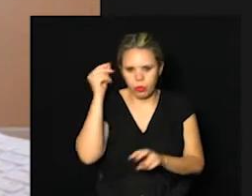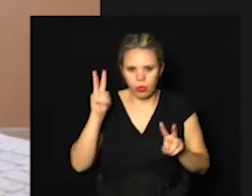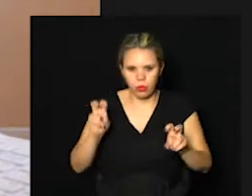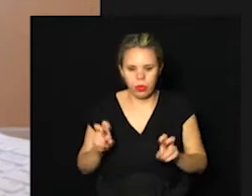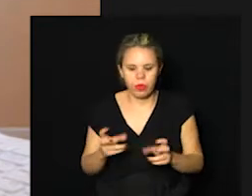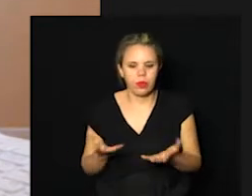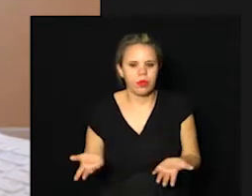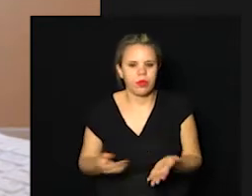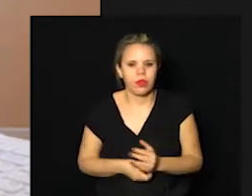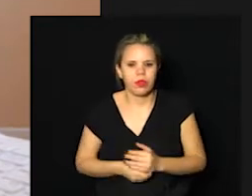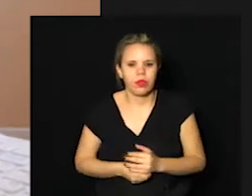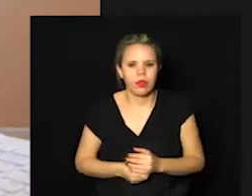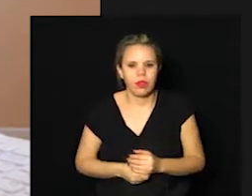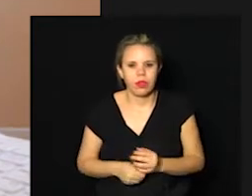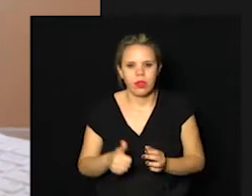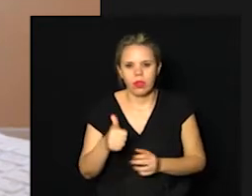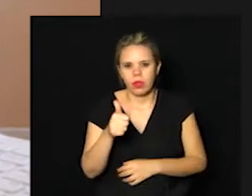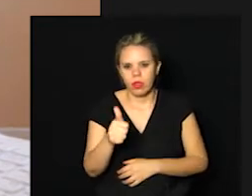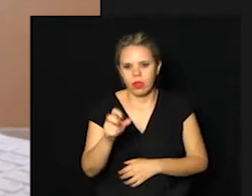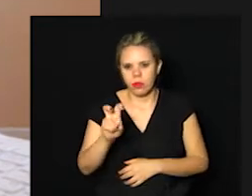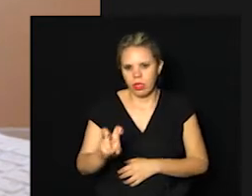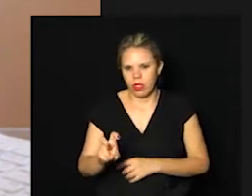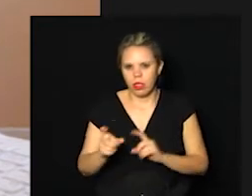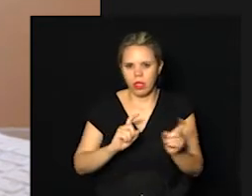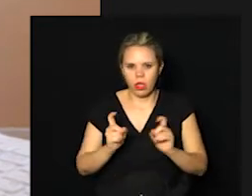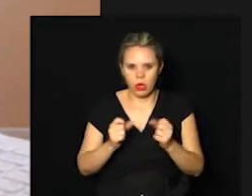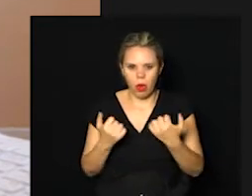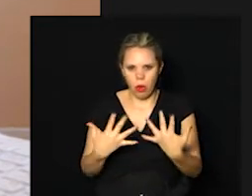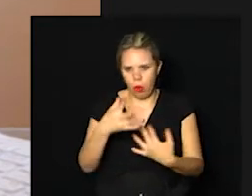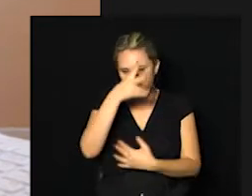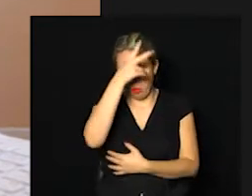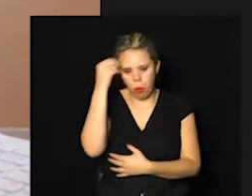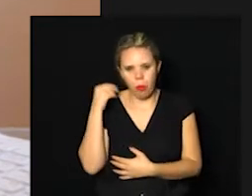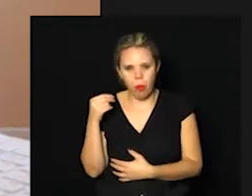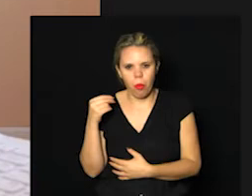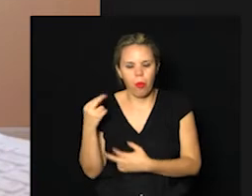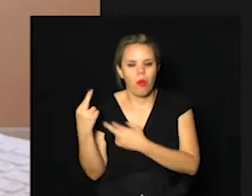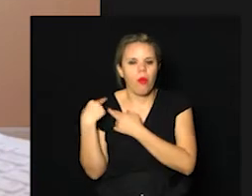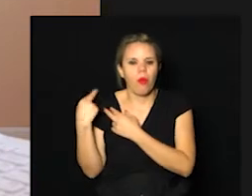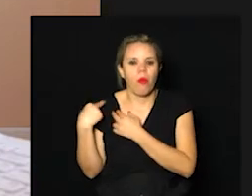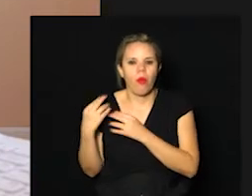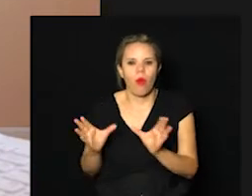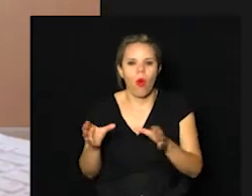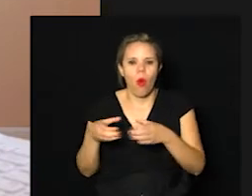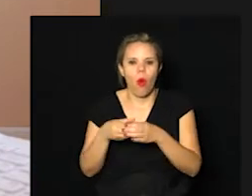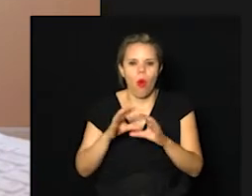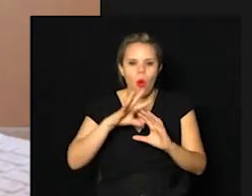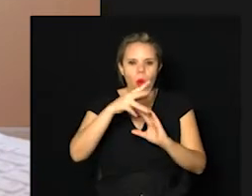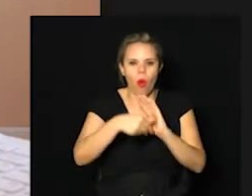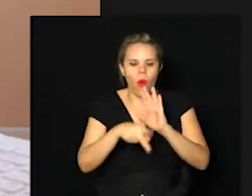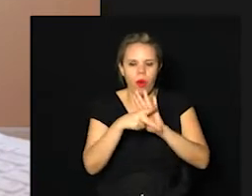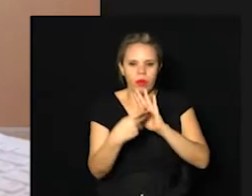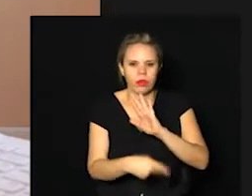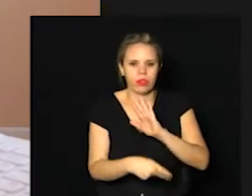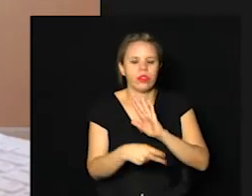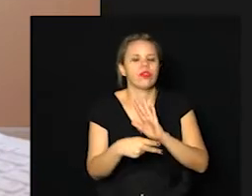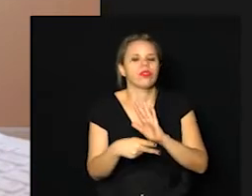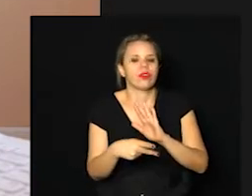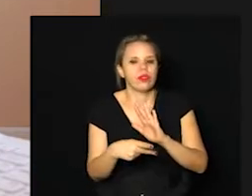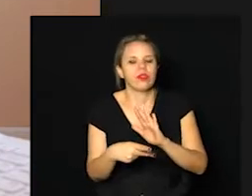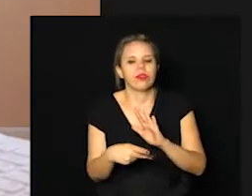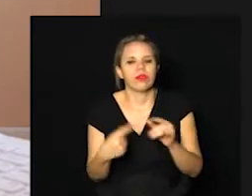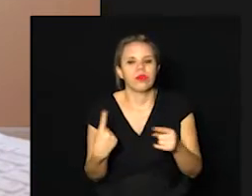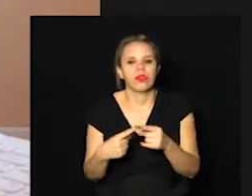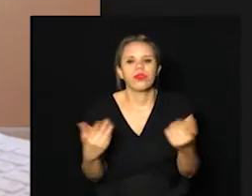desse assunto. Vai ser a 15ª audiência pública, presidida pela Comissão de Meio Ambiente, justamente